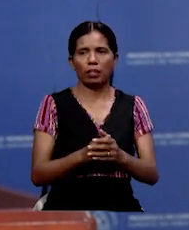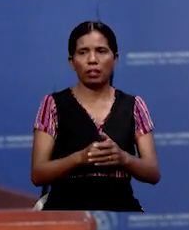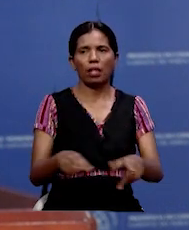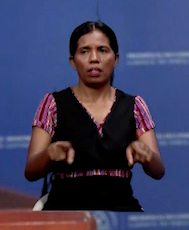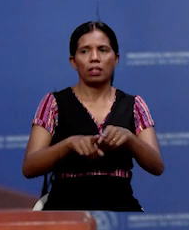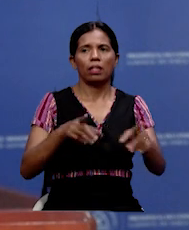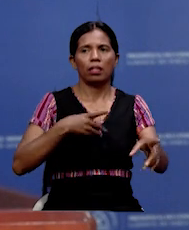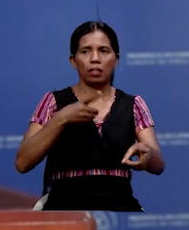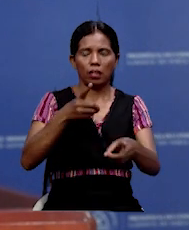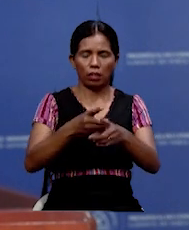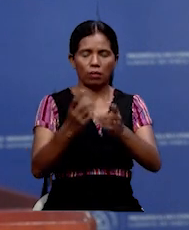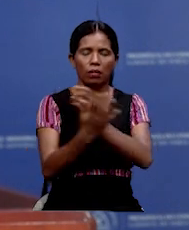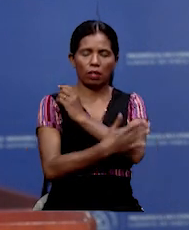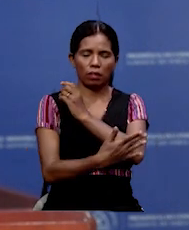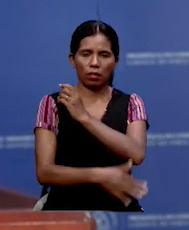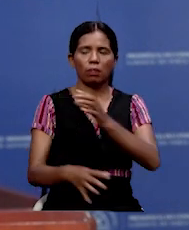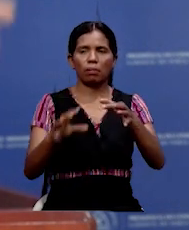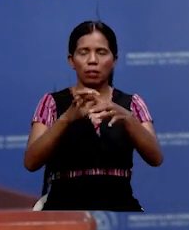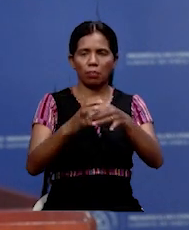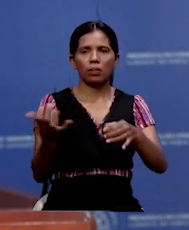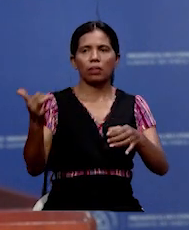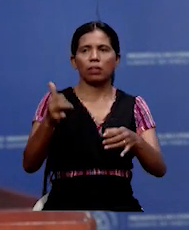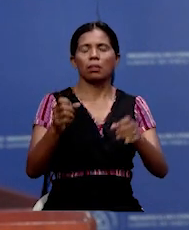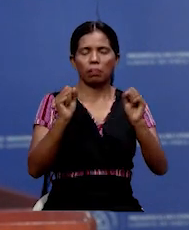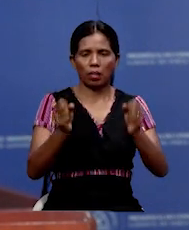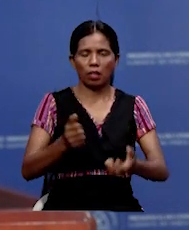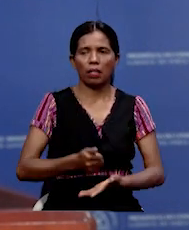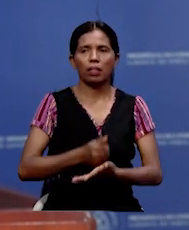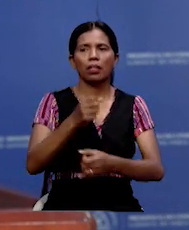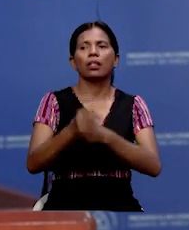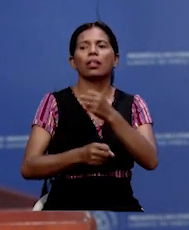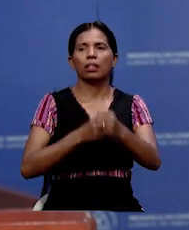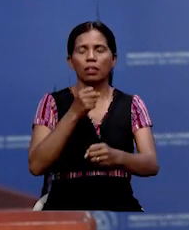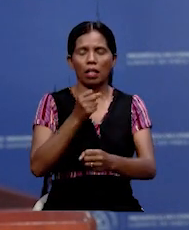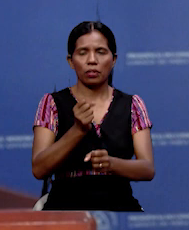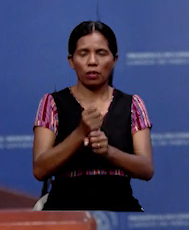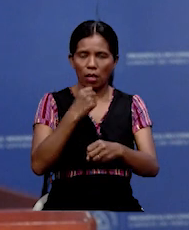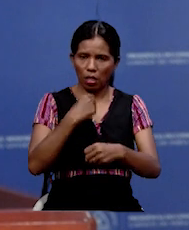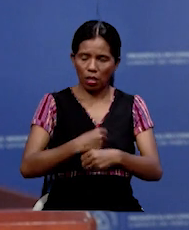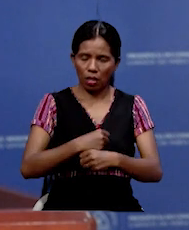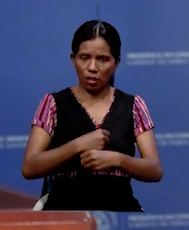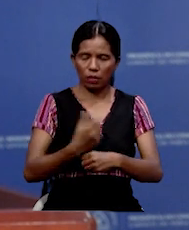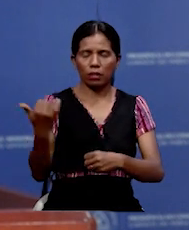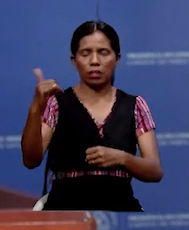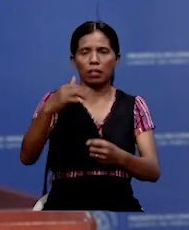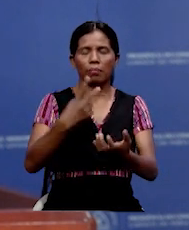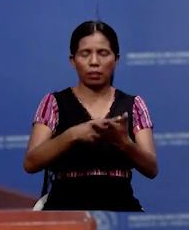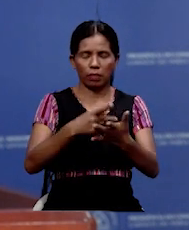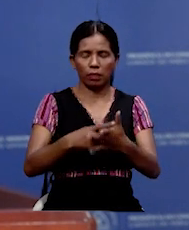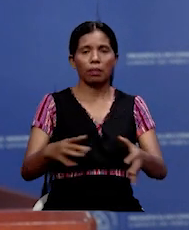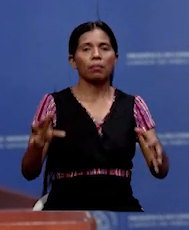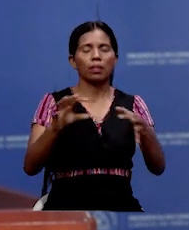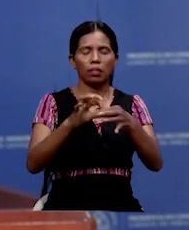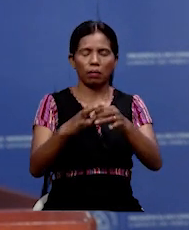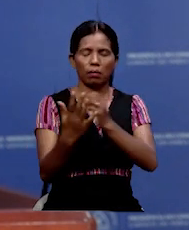nebe mak país membro sira bele recorre va para poder financiar sira nenian projeto sira país membro inclui Timor Leste